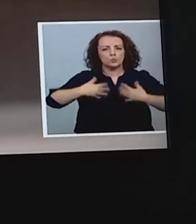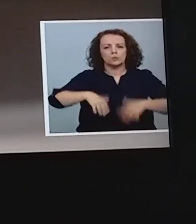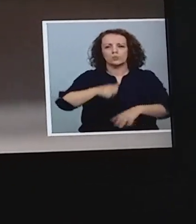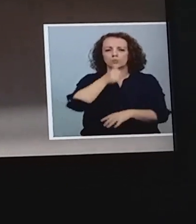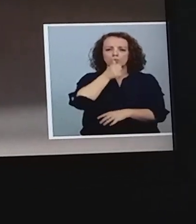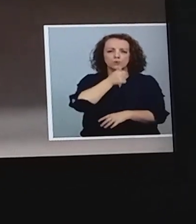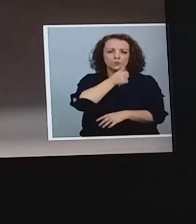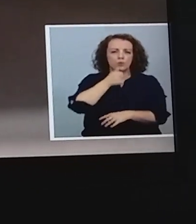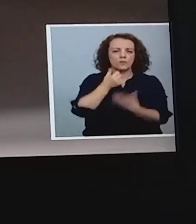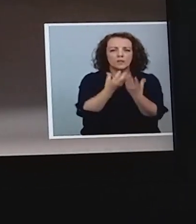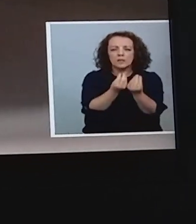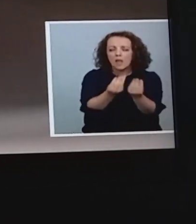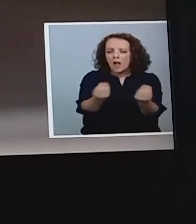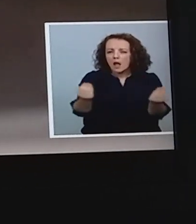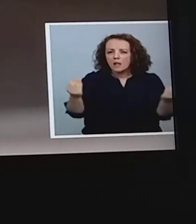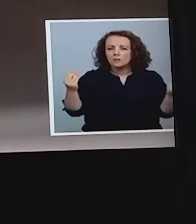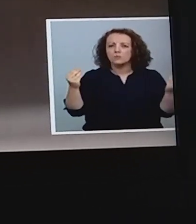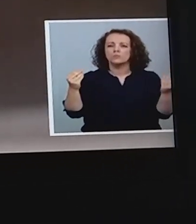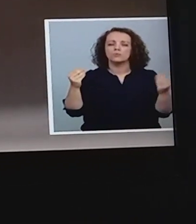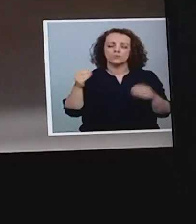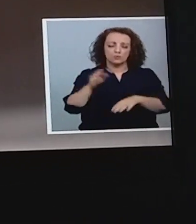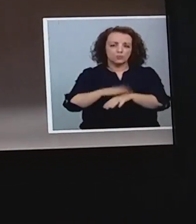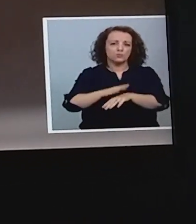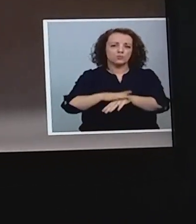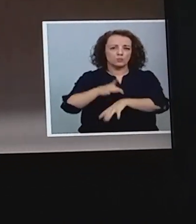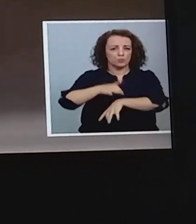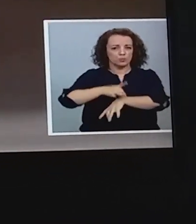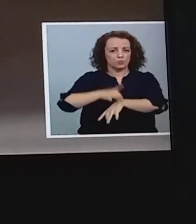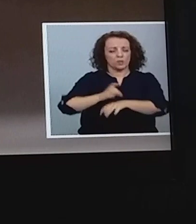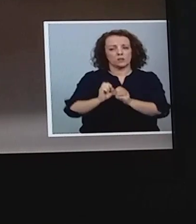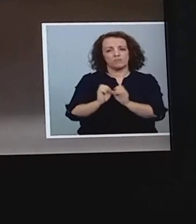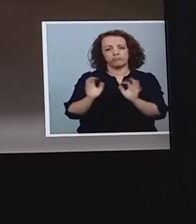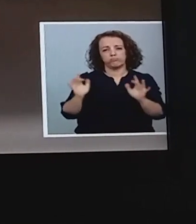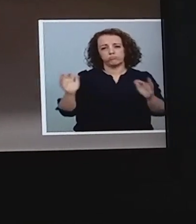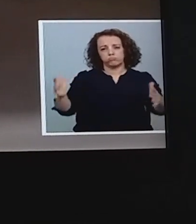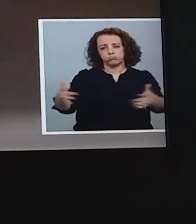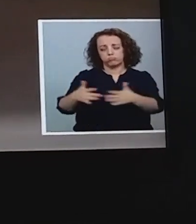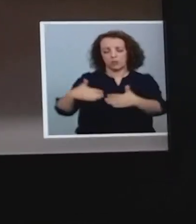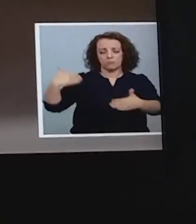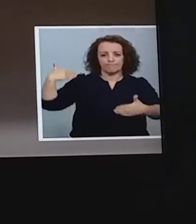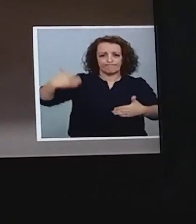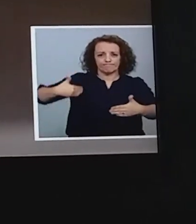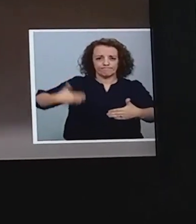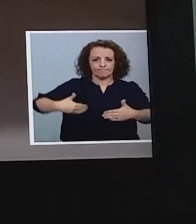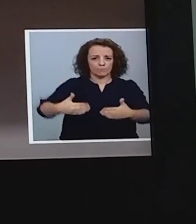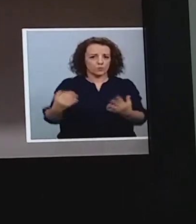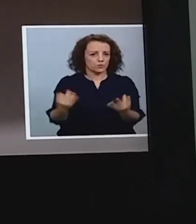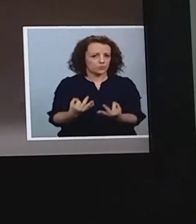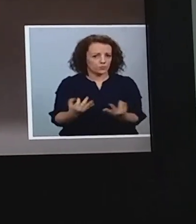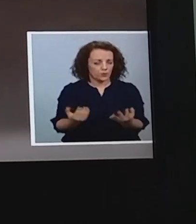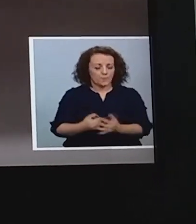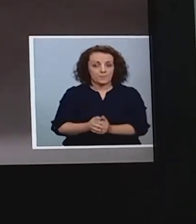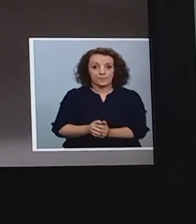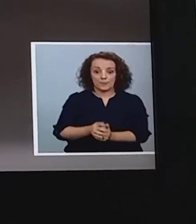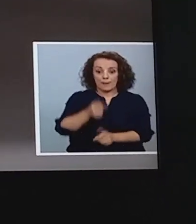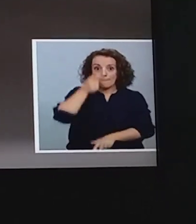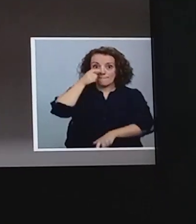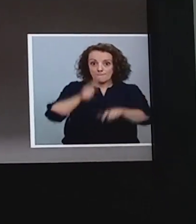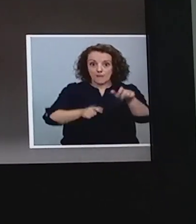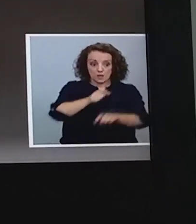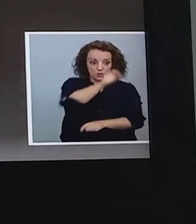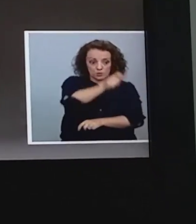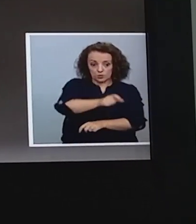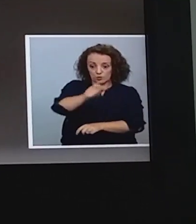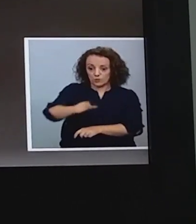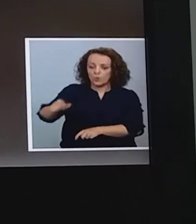da pandemia que temos vivido. E, portanto, estas pessoas aqui que representam